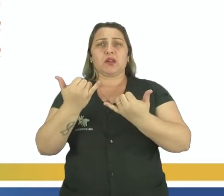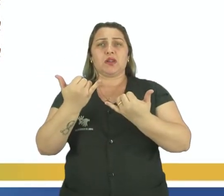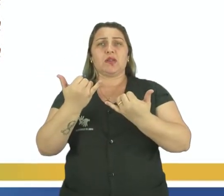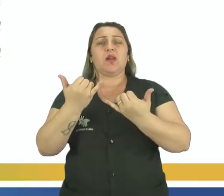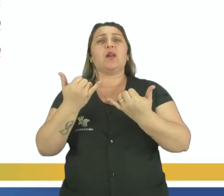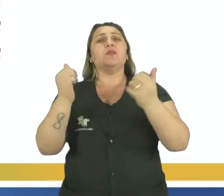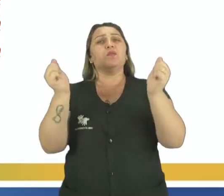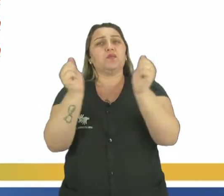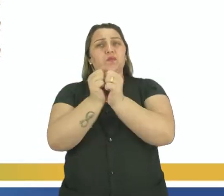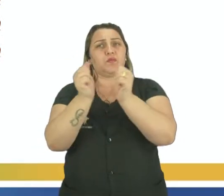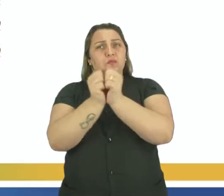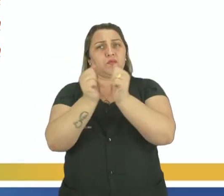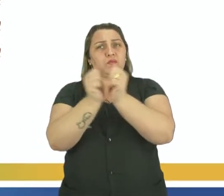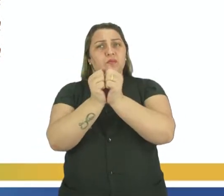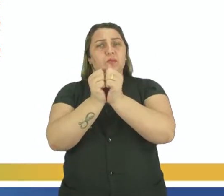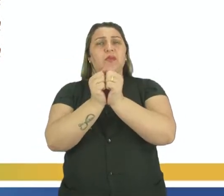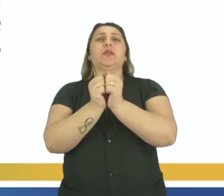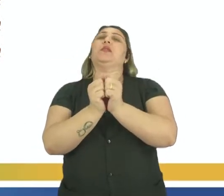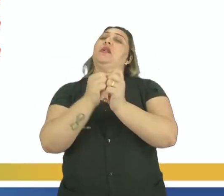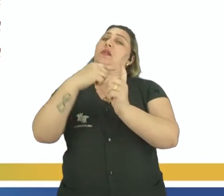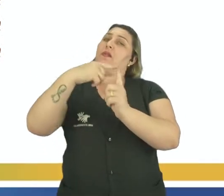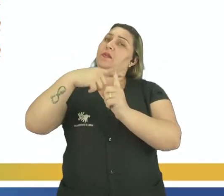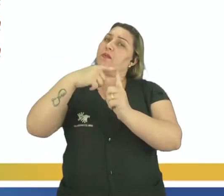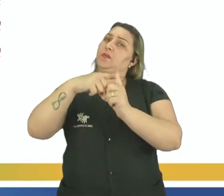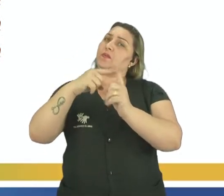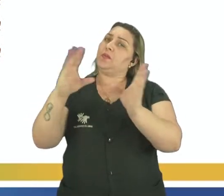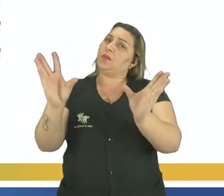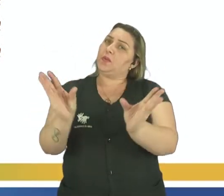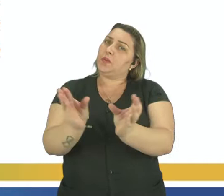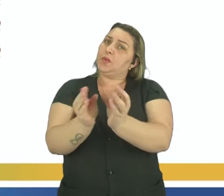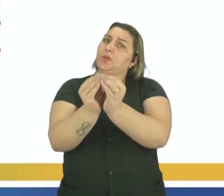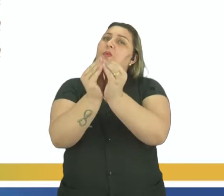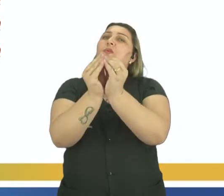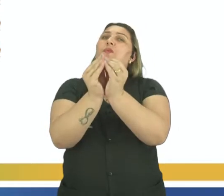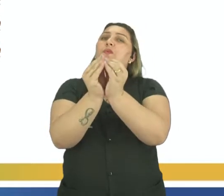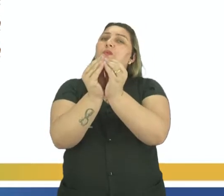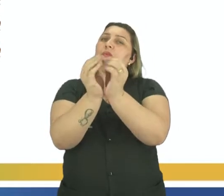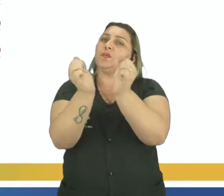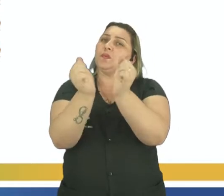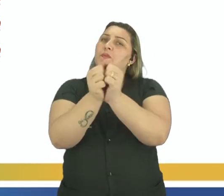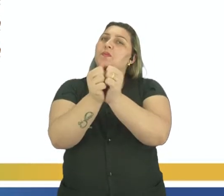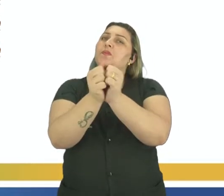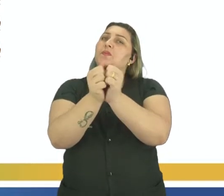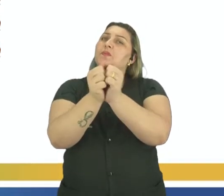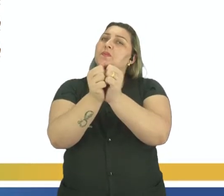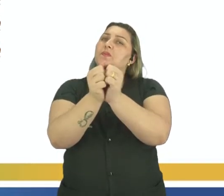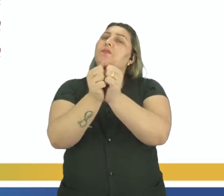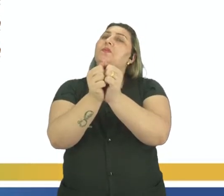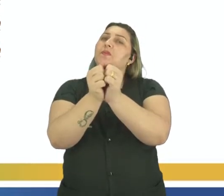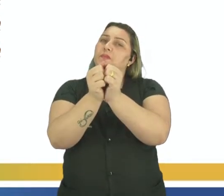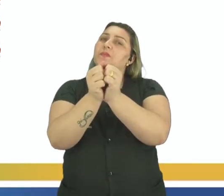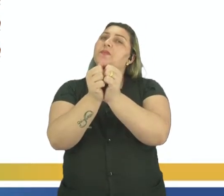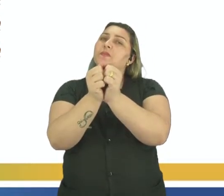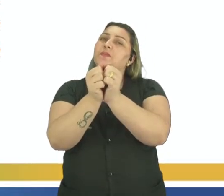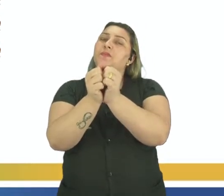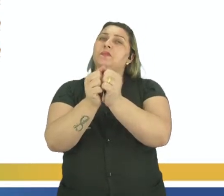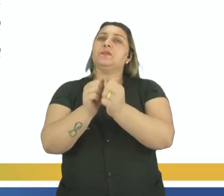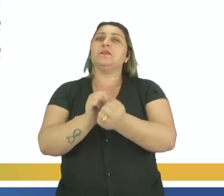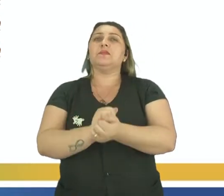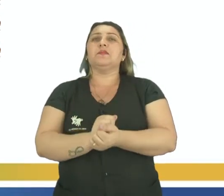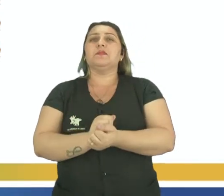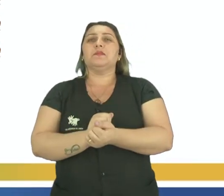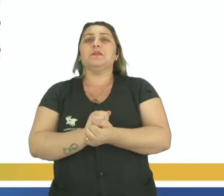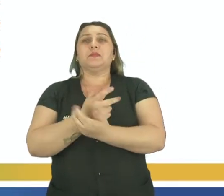vamos juntar. Então, a adição, ela tem uma ideia de junção, de adicionar, de juntar